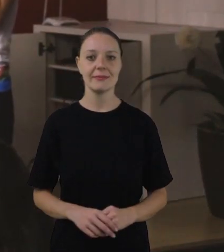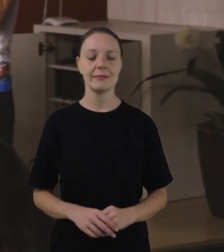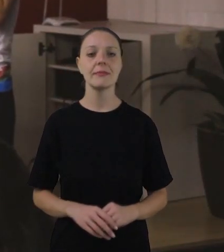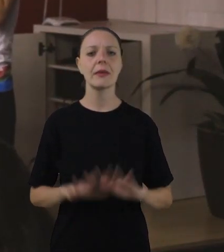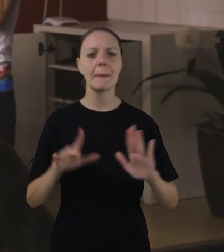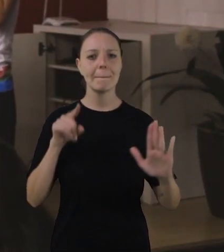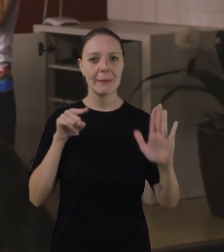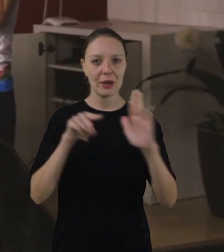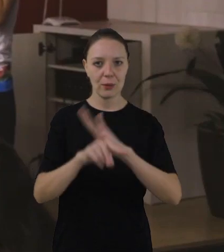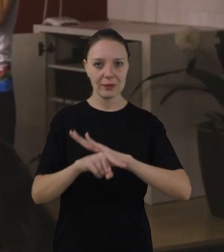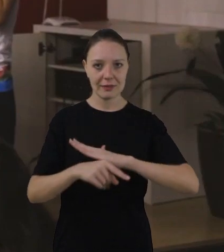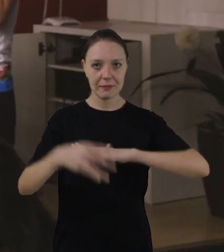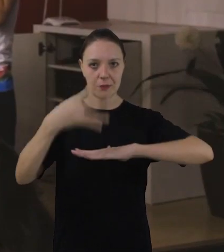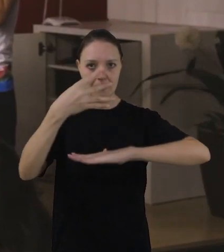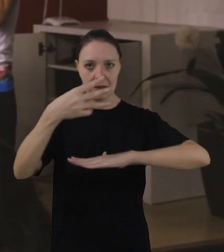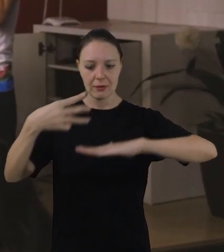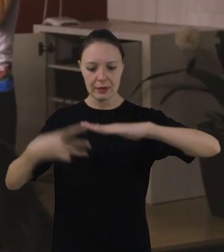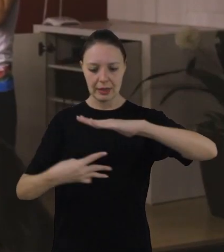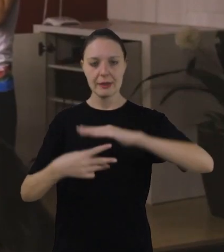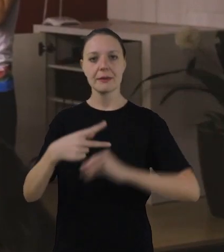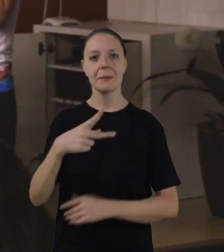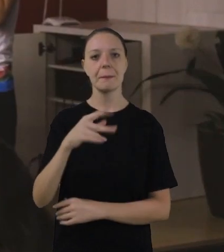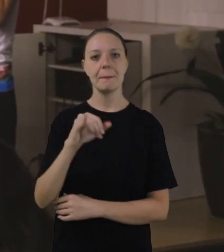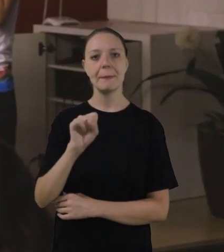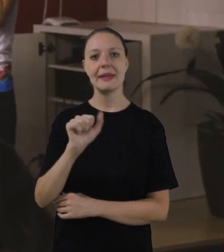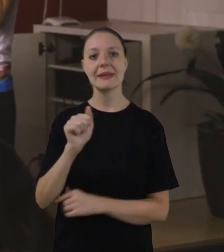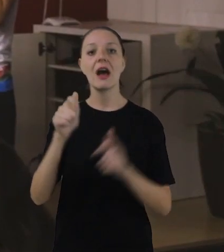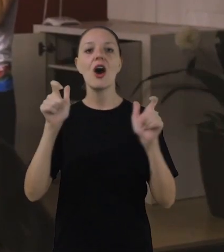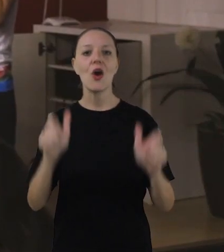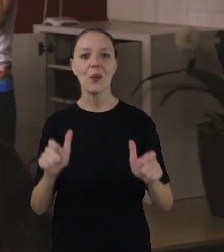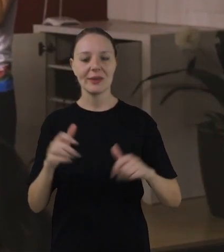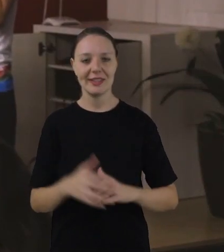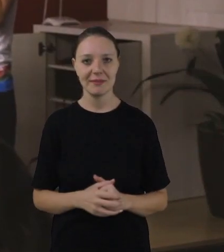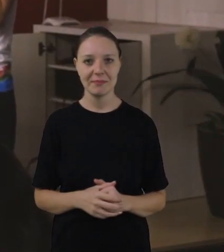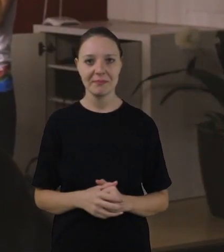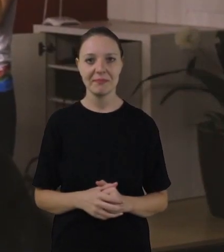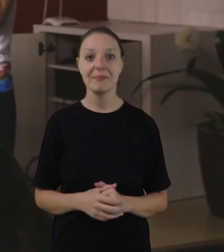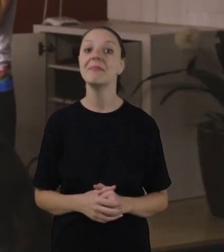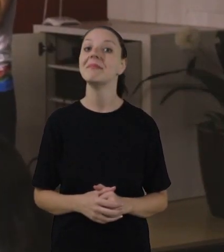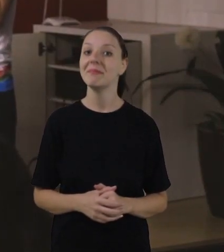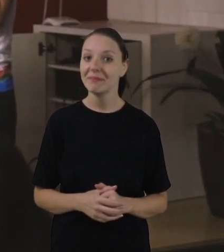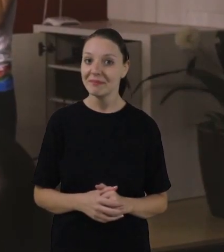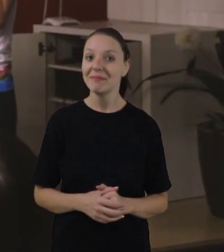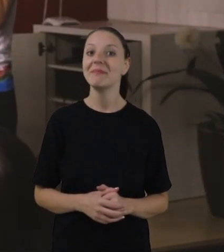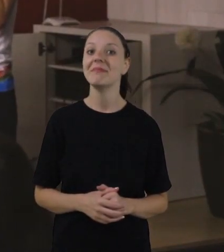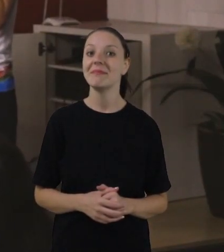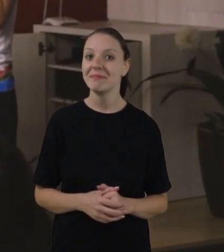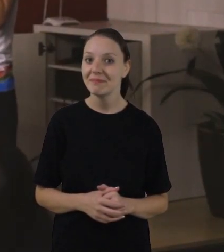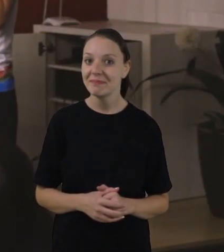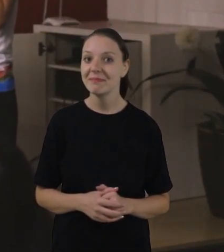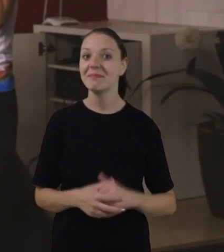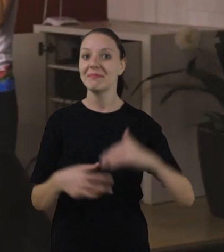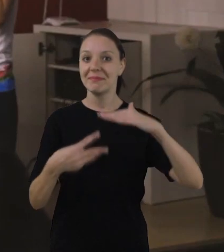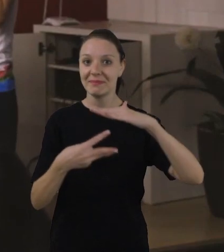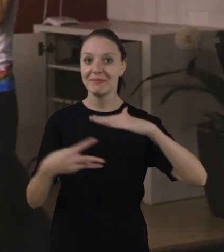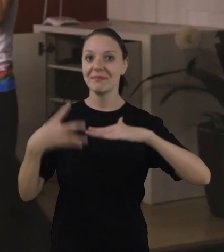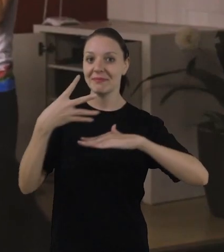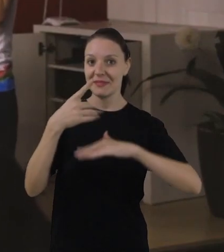PISA faz o quê? O PISA avalia o trivium e o quatrivium, gente. É isso.